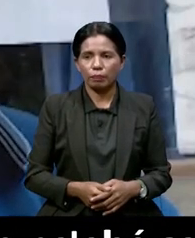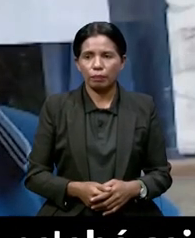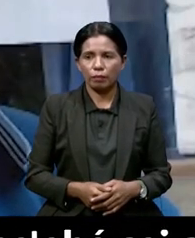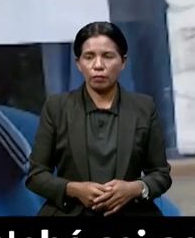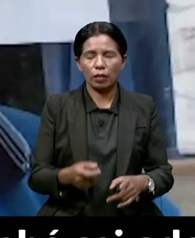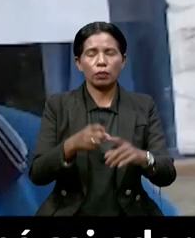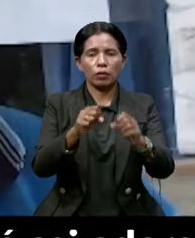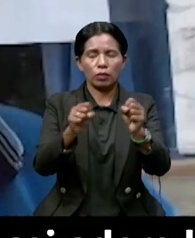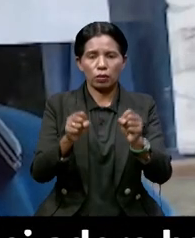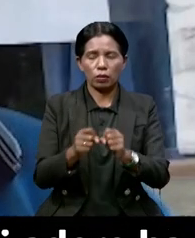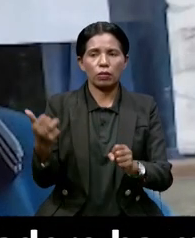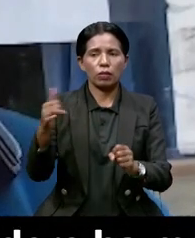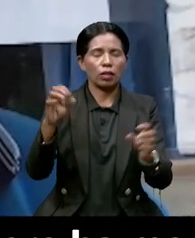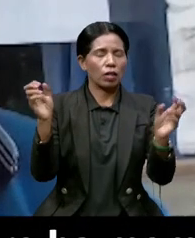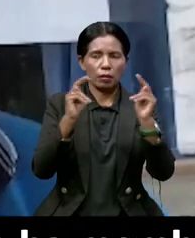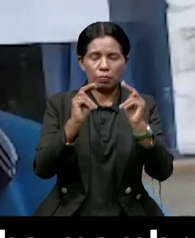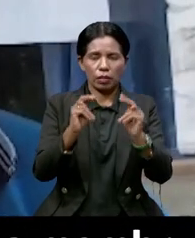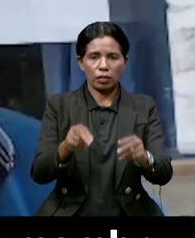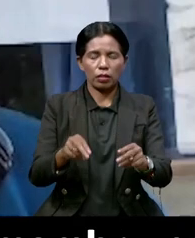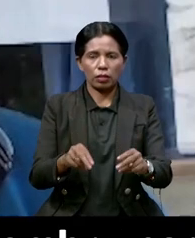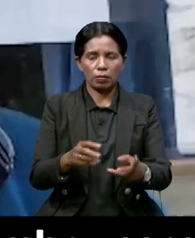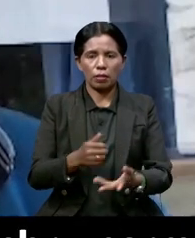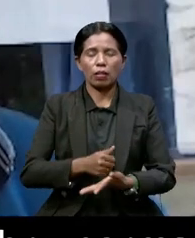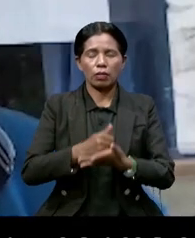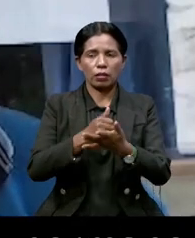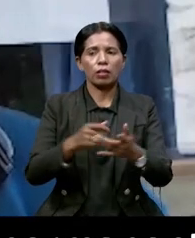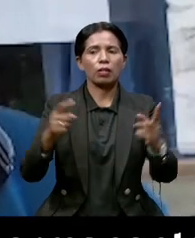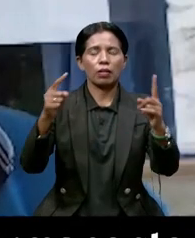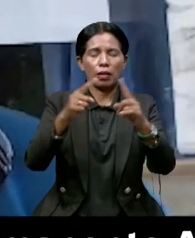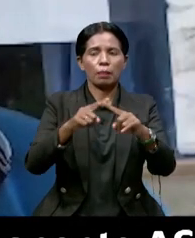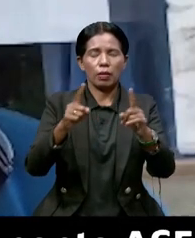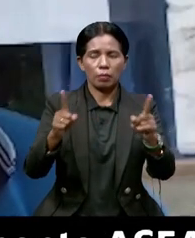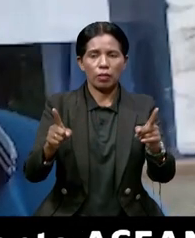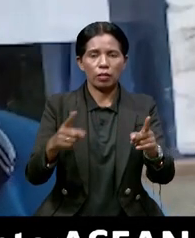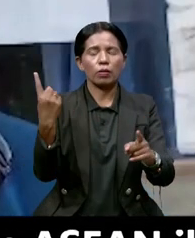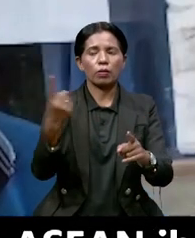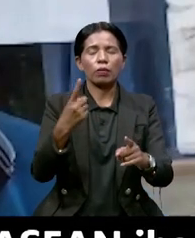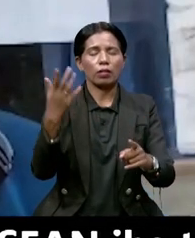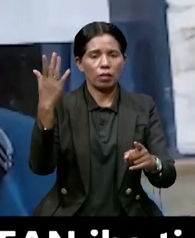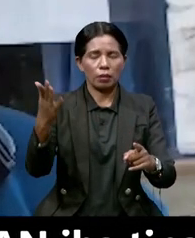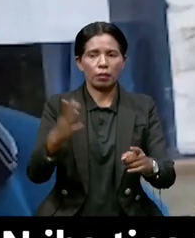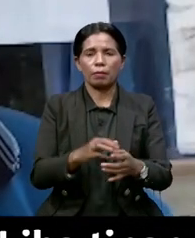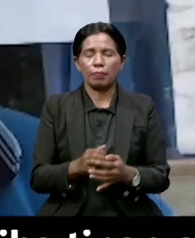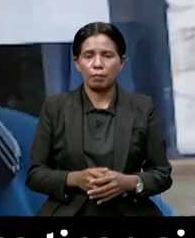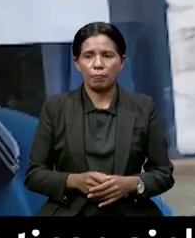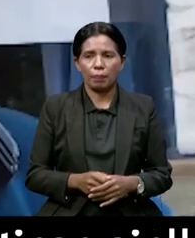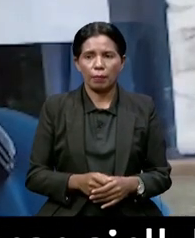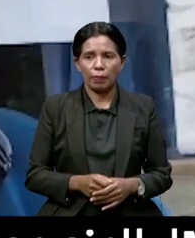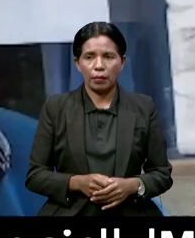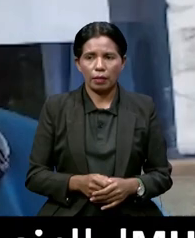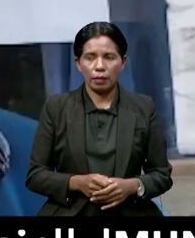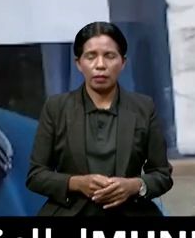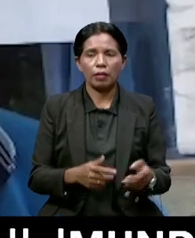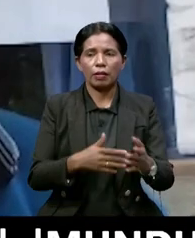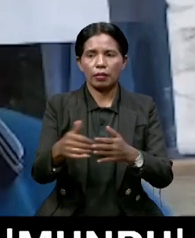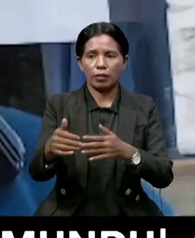usi suku sira la la persija tu mai halaga terus tu laga mai dia soi hanwa mulu kelai hatian ini dalam rumah yang